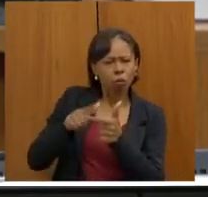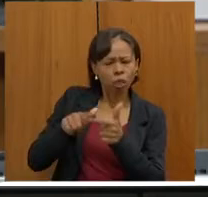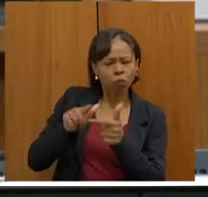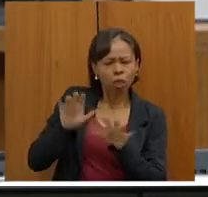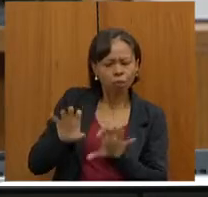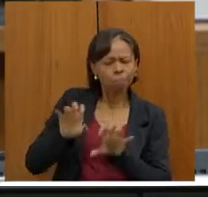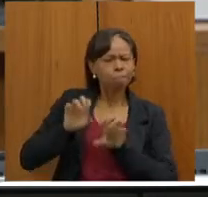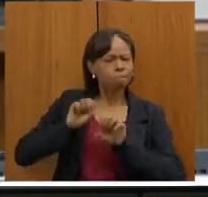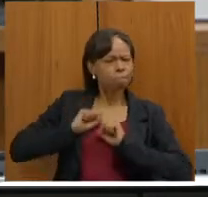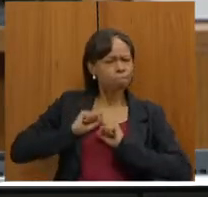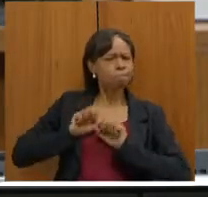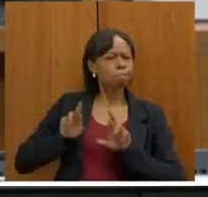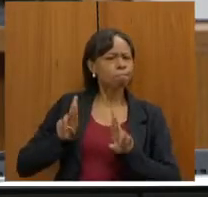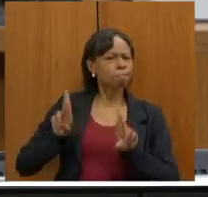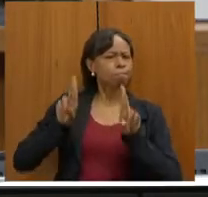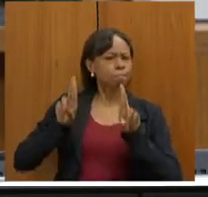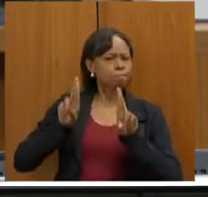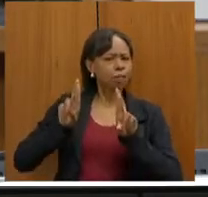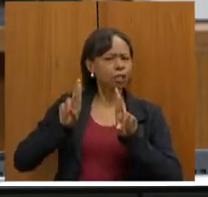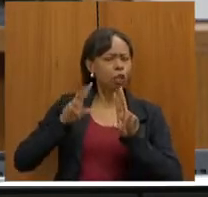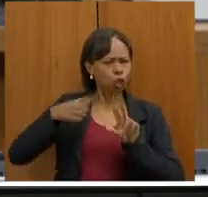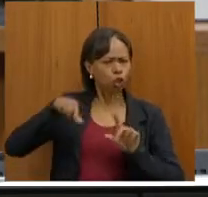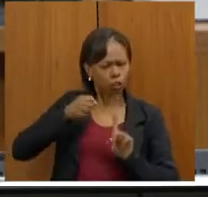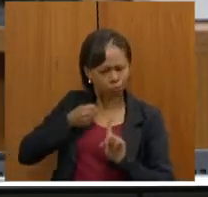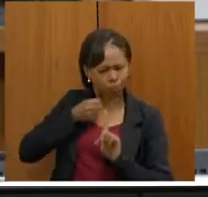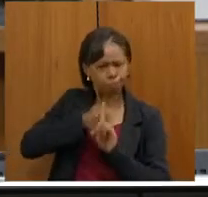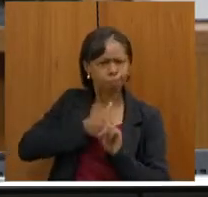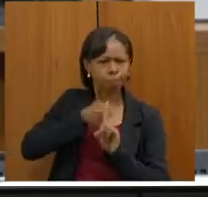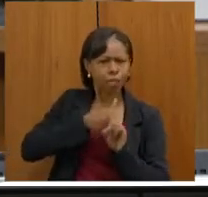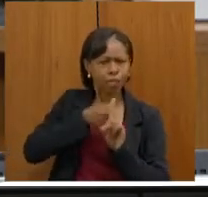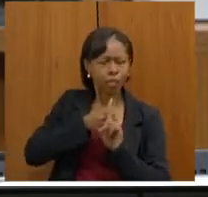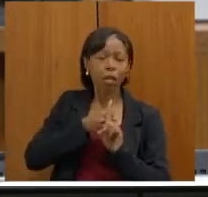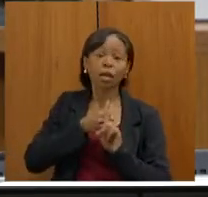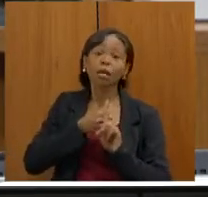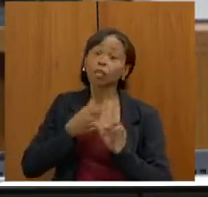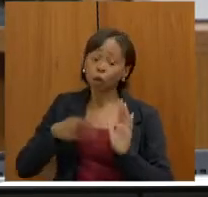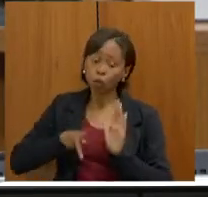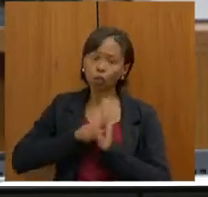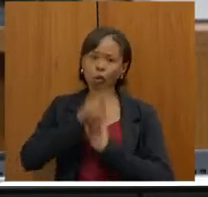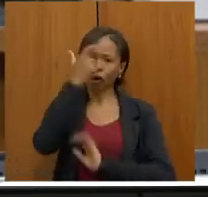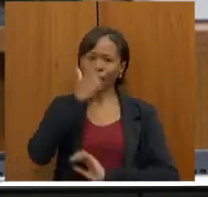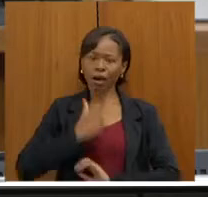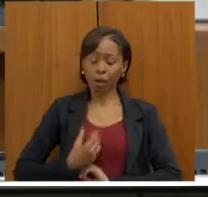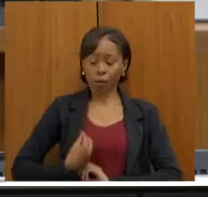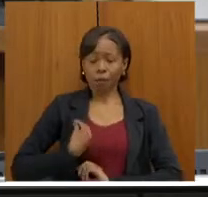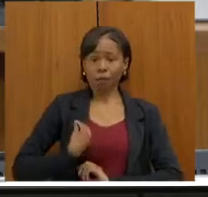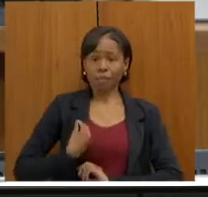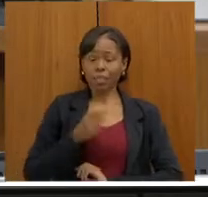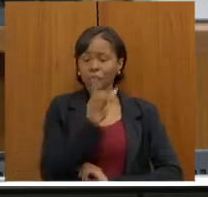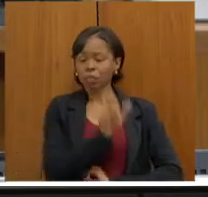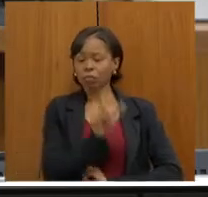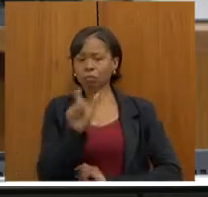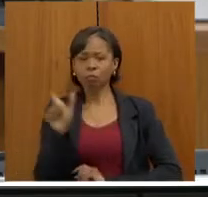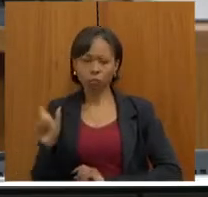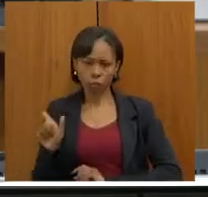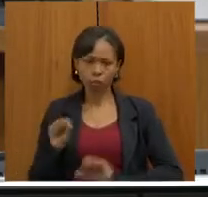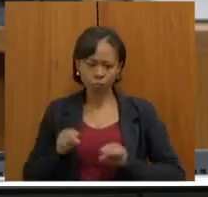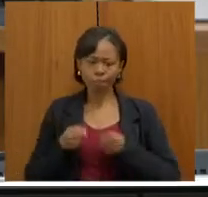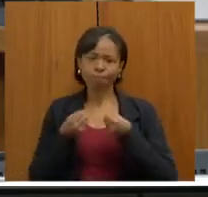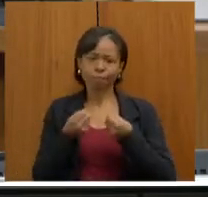responsabilidade de enfrentar nós estamos defendendo nossa própria vida e a vida de todas nossas